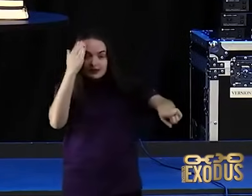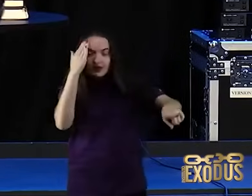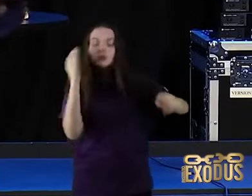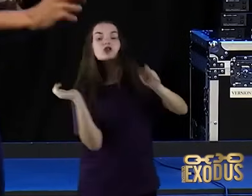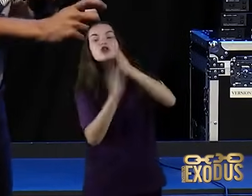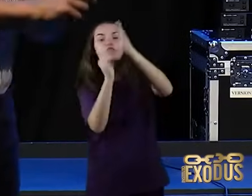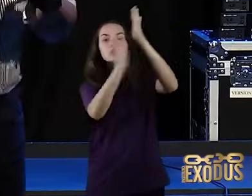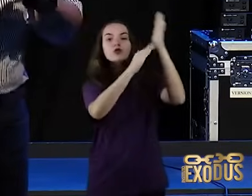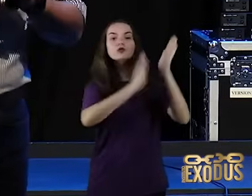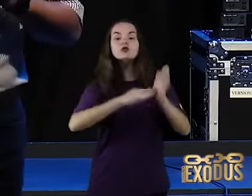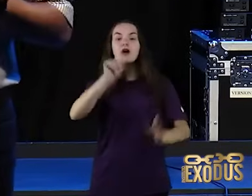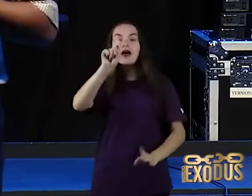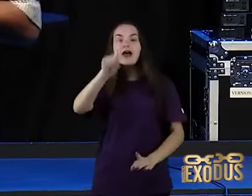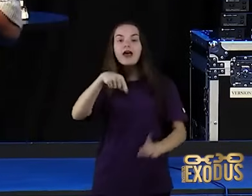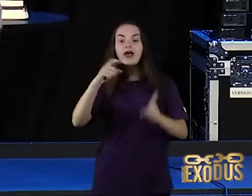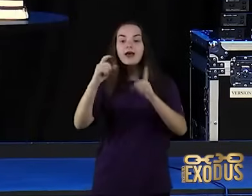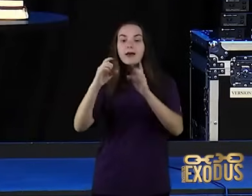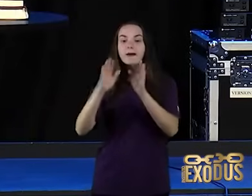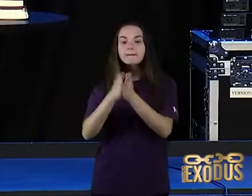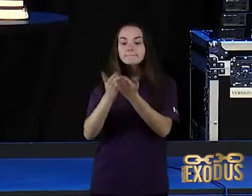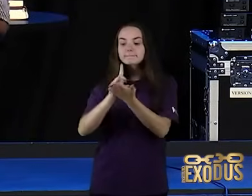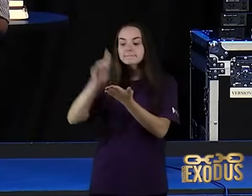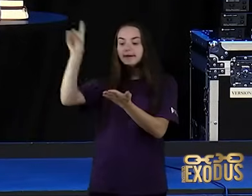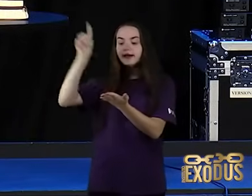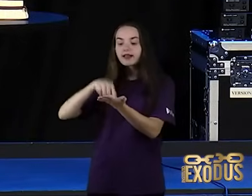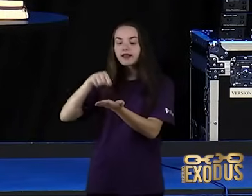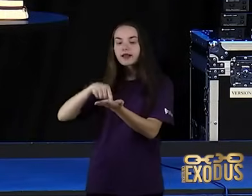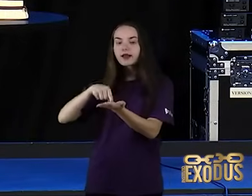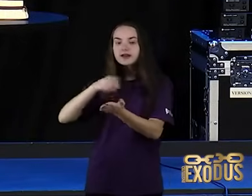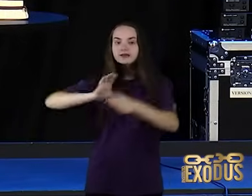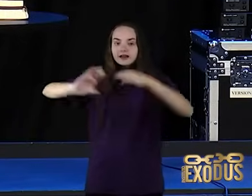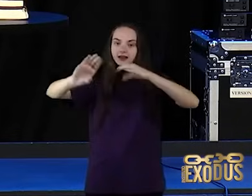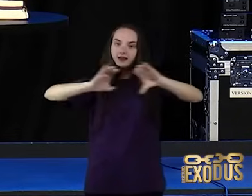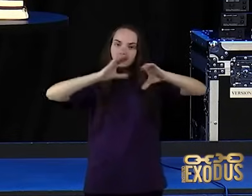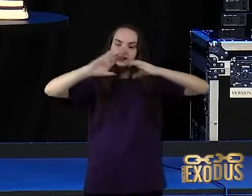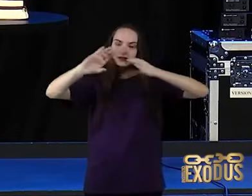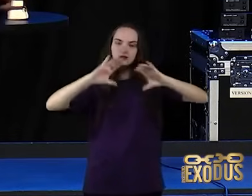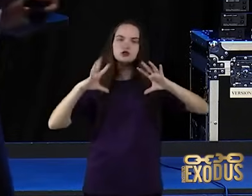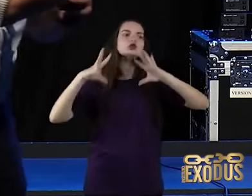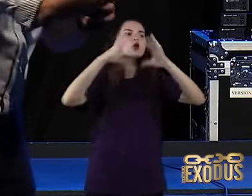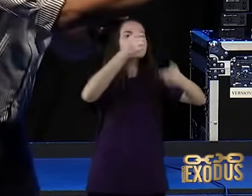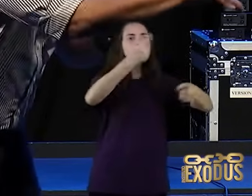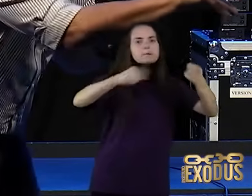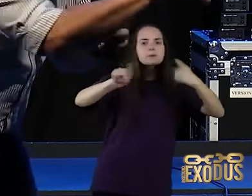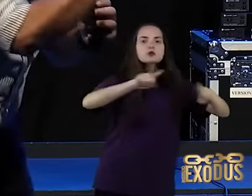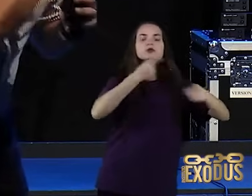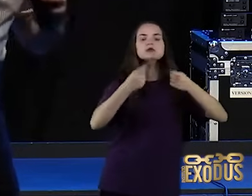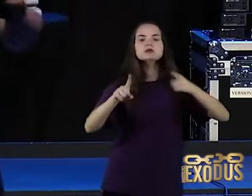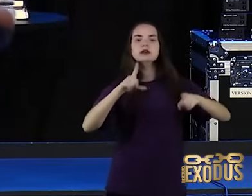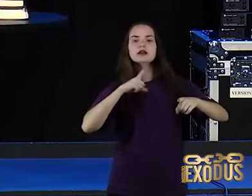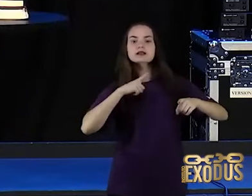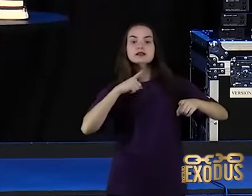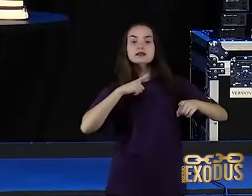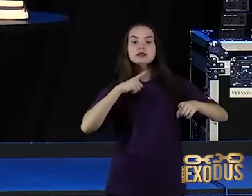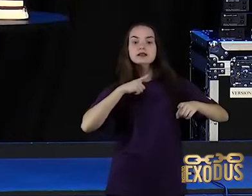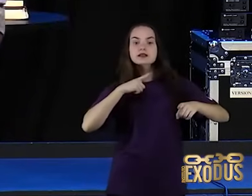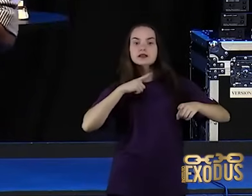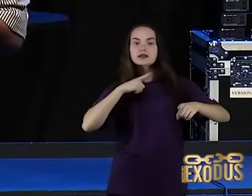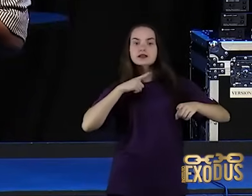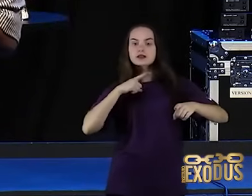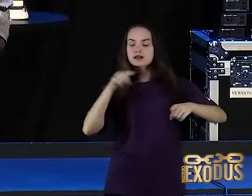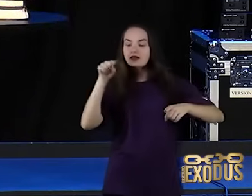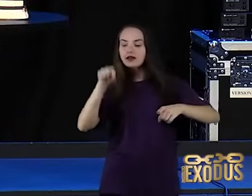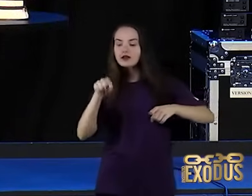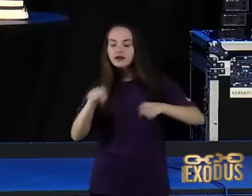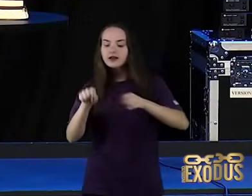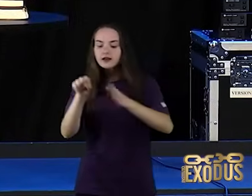palavra de Deus cantada todas as canções que nós cantamos aqui elas são extraídas da Bíblia